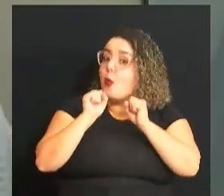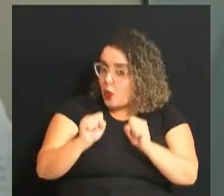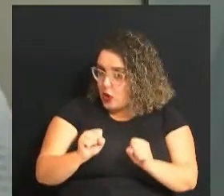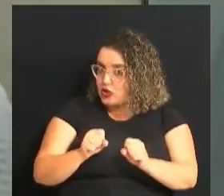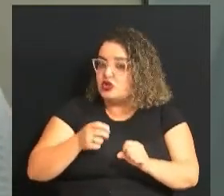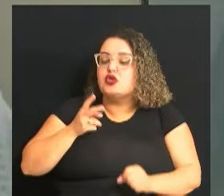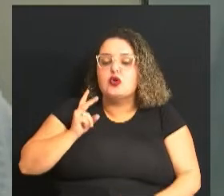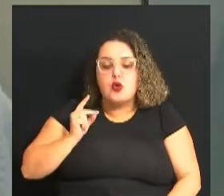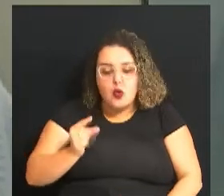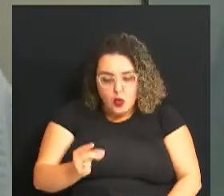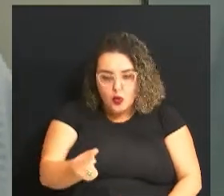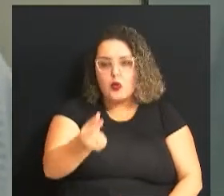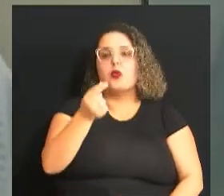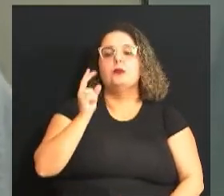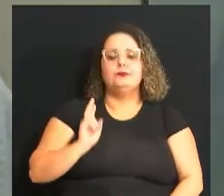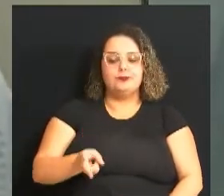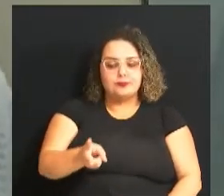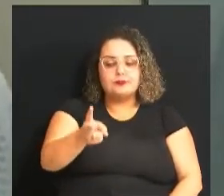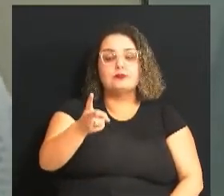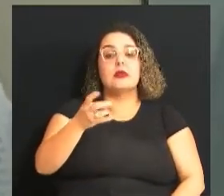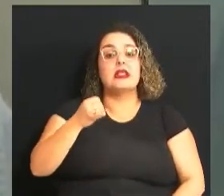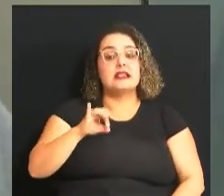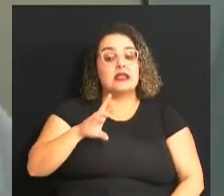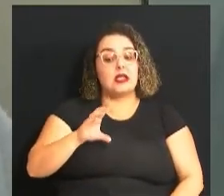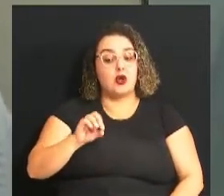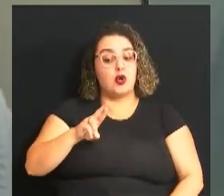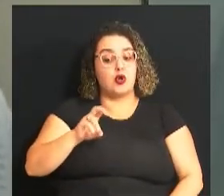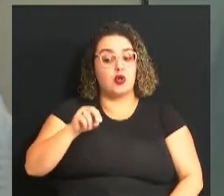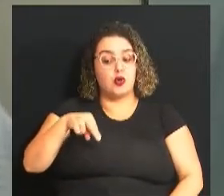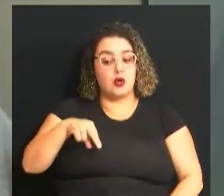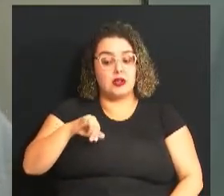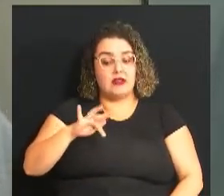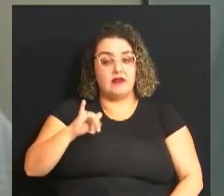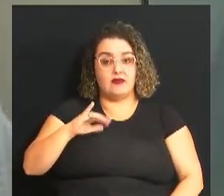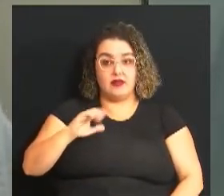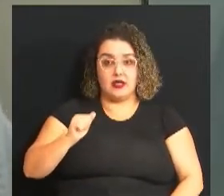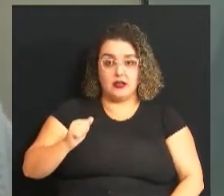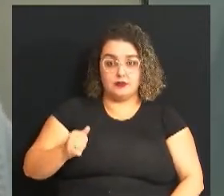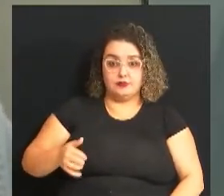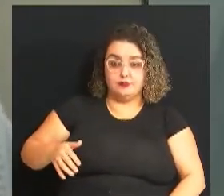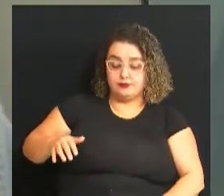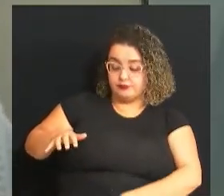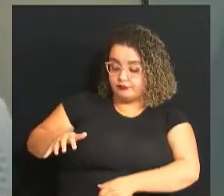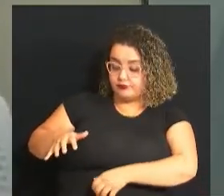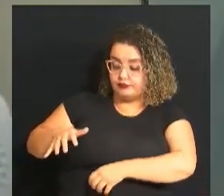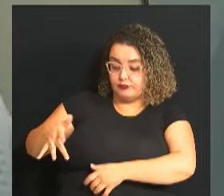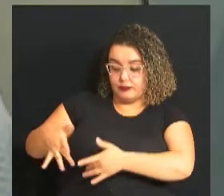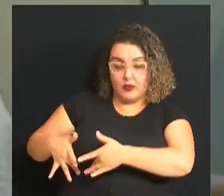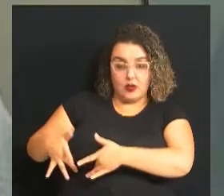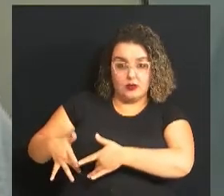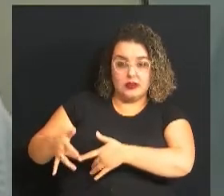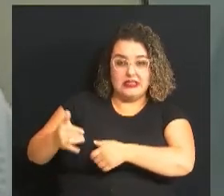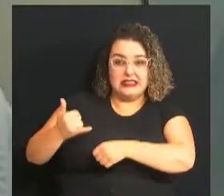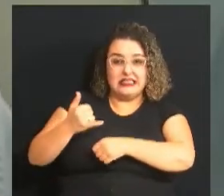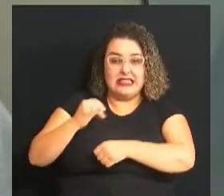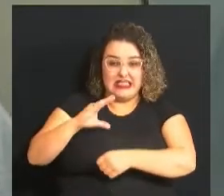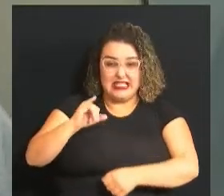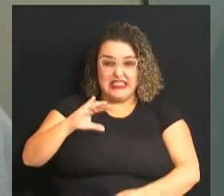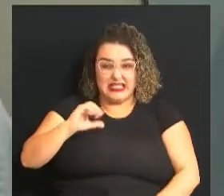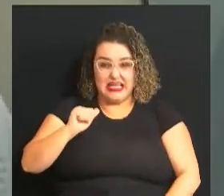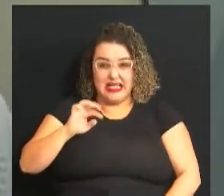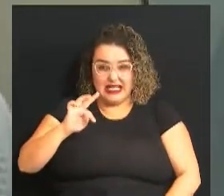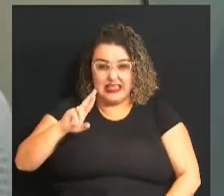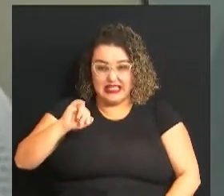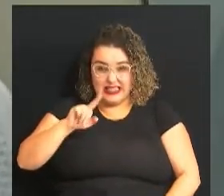cronificar. Se ela cronifica, o fígado pode acumular cicatrizes, desenvolver a cirrose